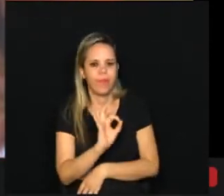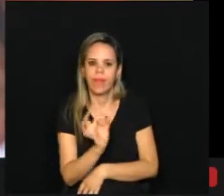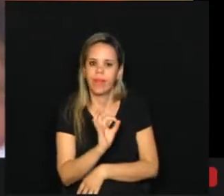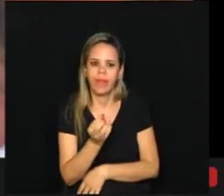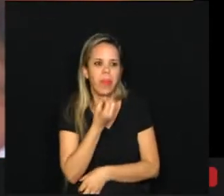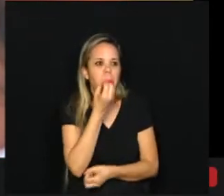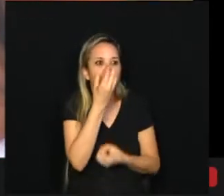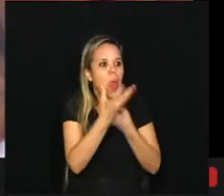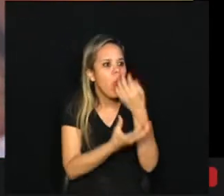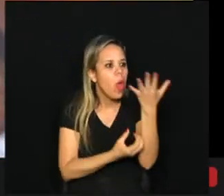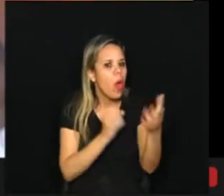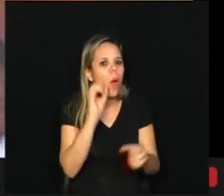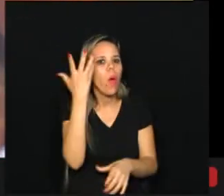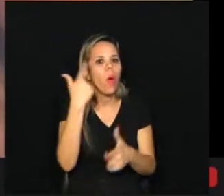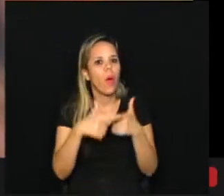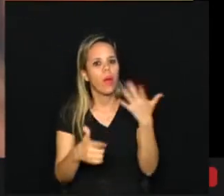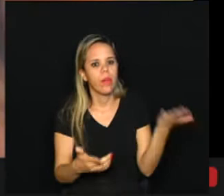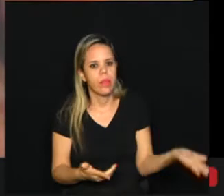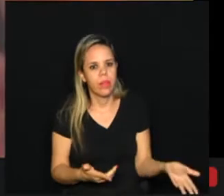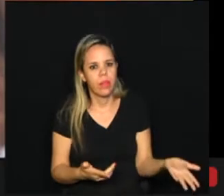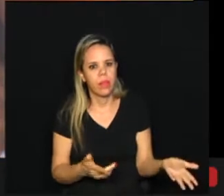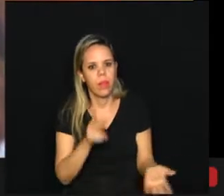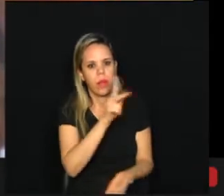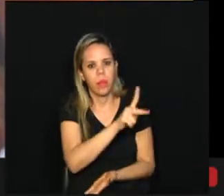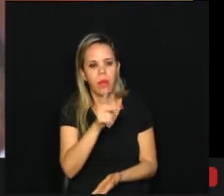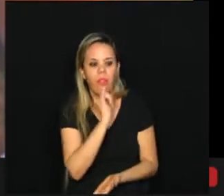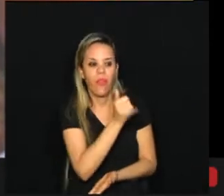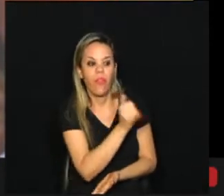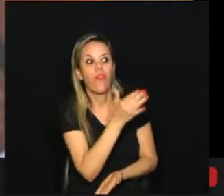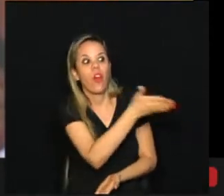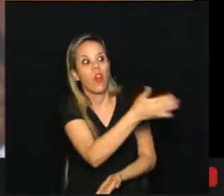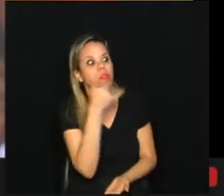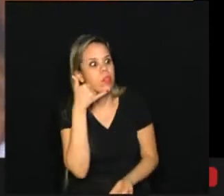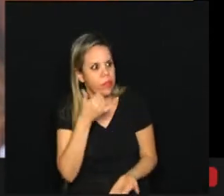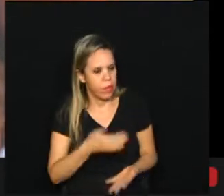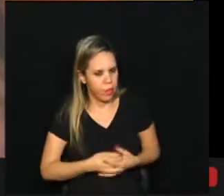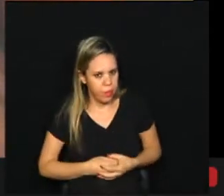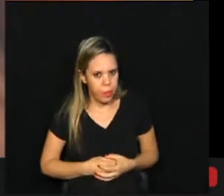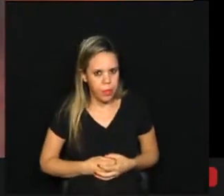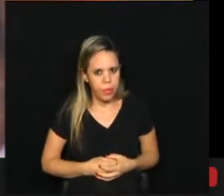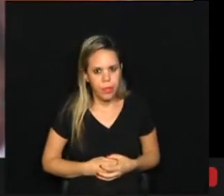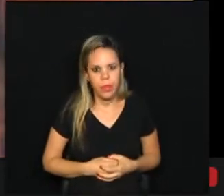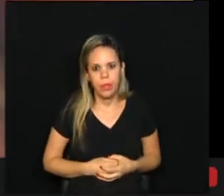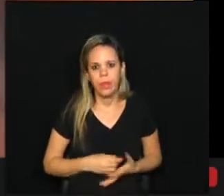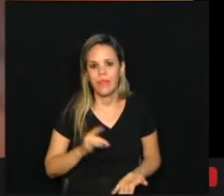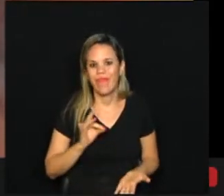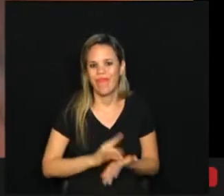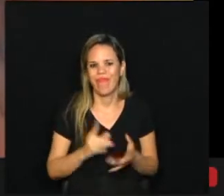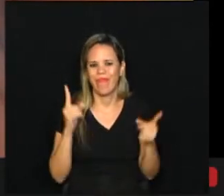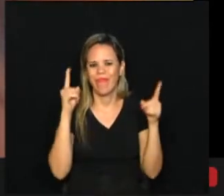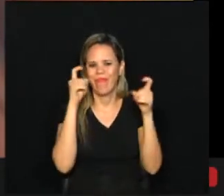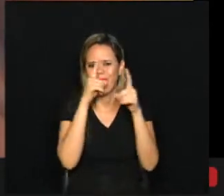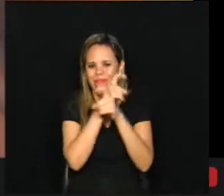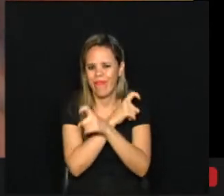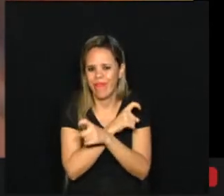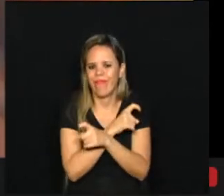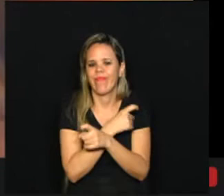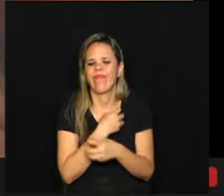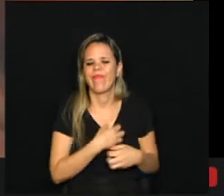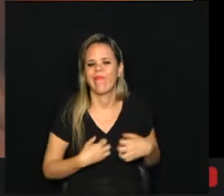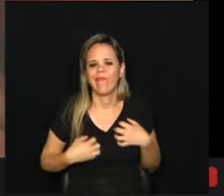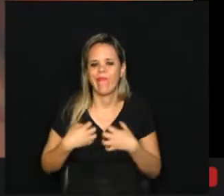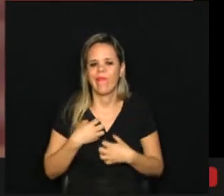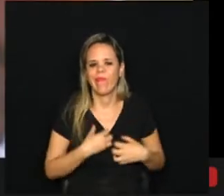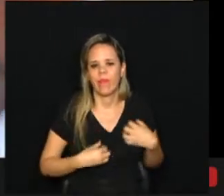contar o que essa professora falou com ele no telefone. Porque realmente foi assim muito... a Daniele